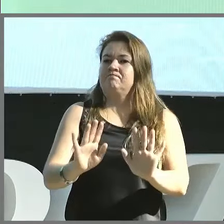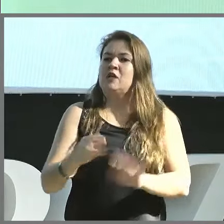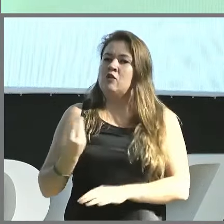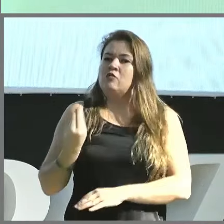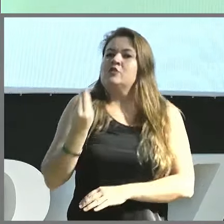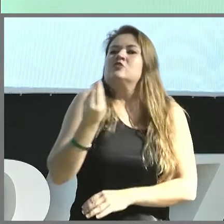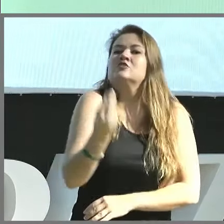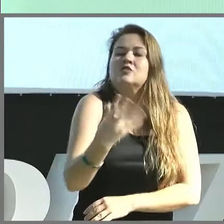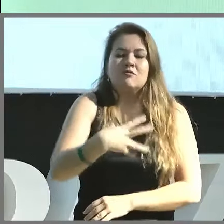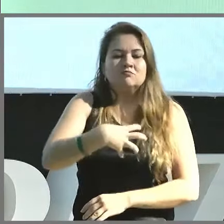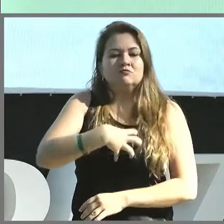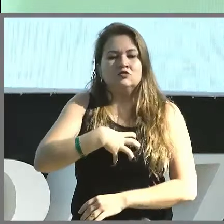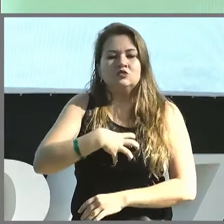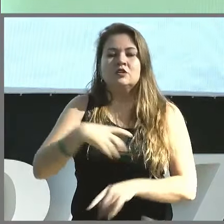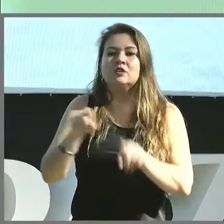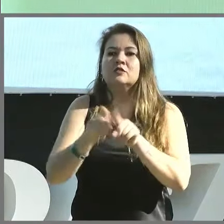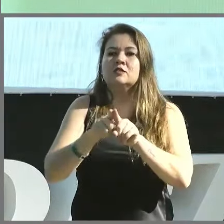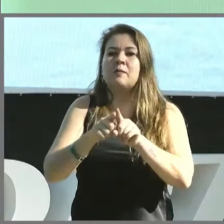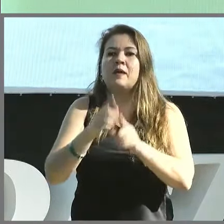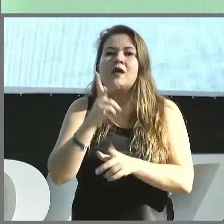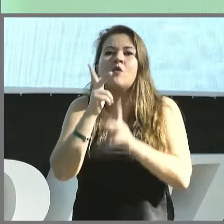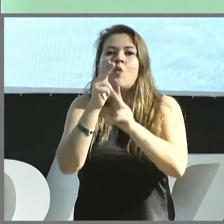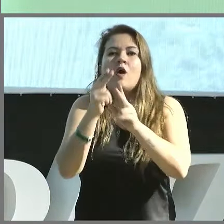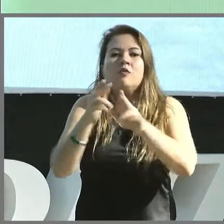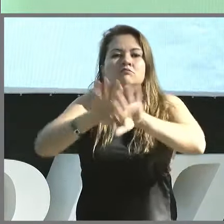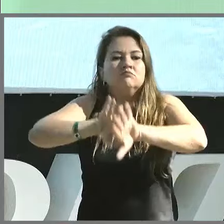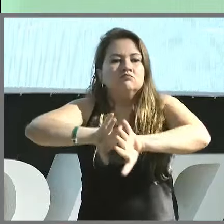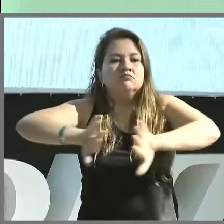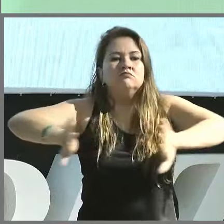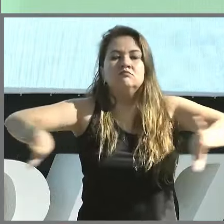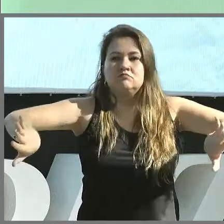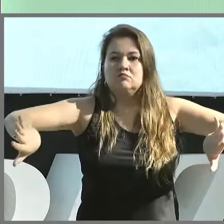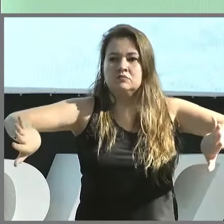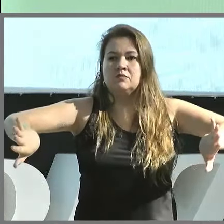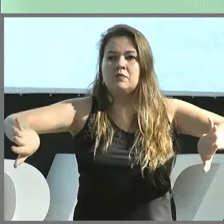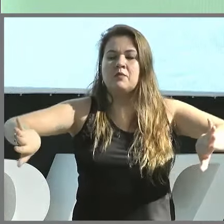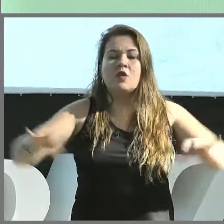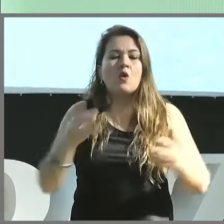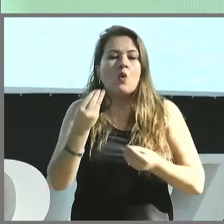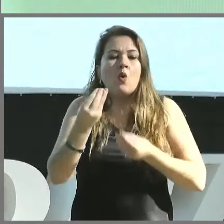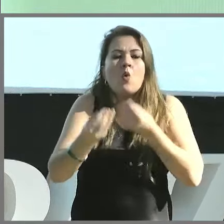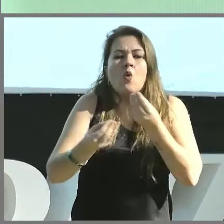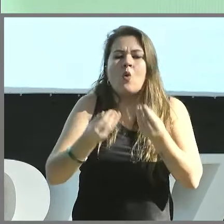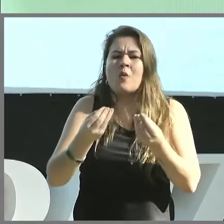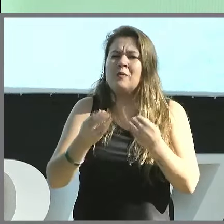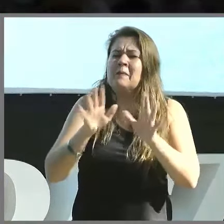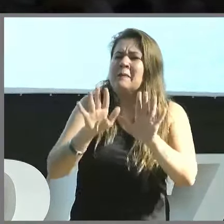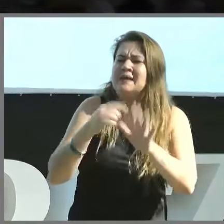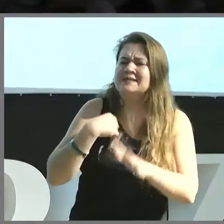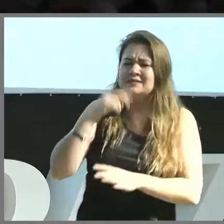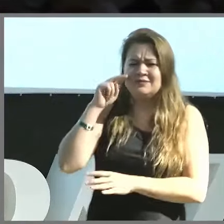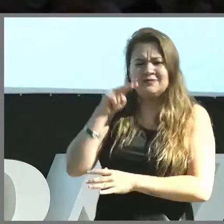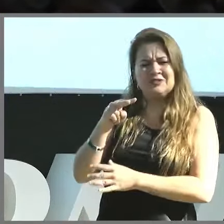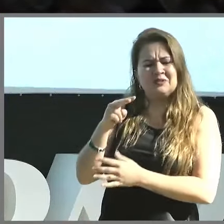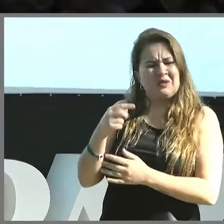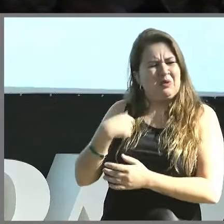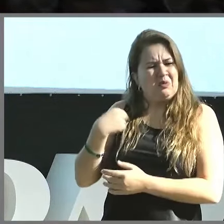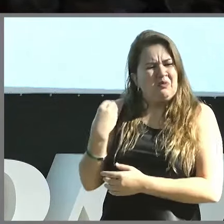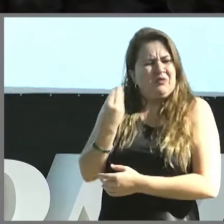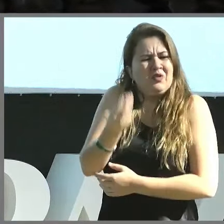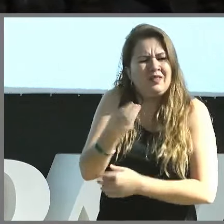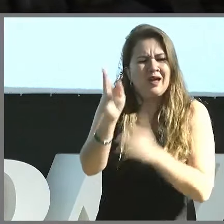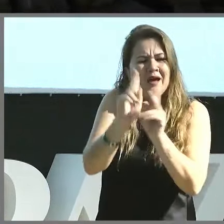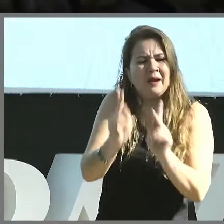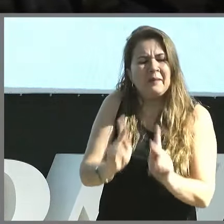espada, a divisão. Essa fala, dependendo da interpretação, nos remete